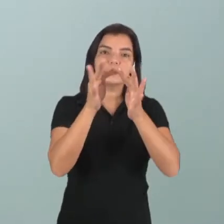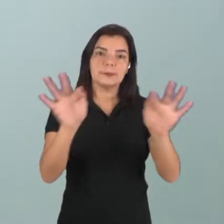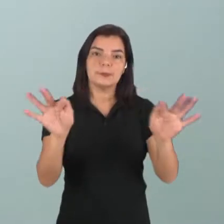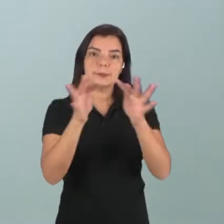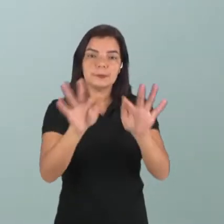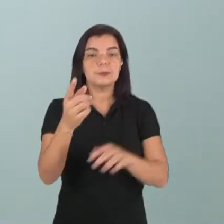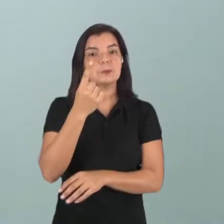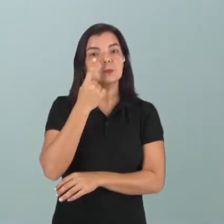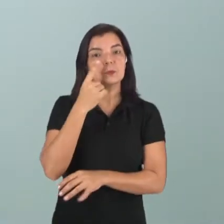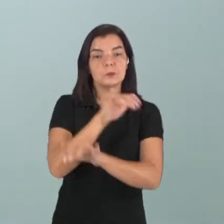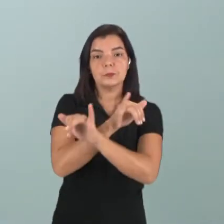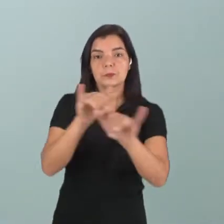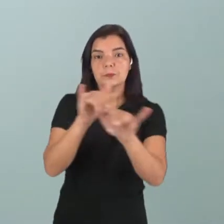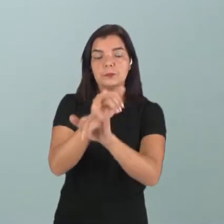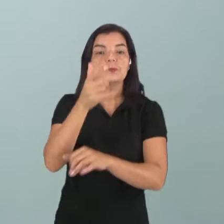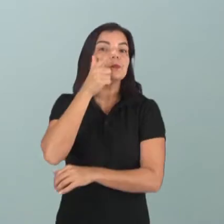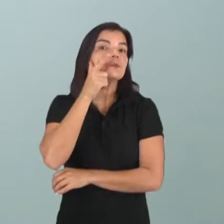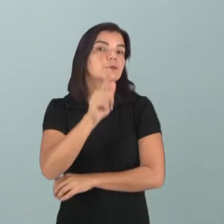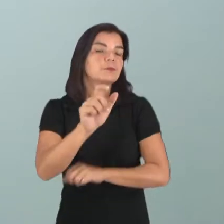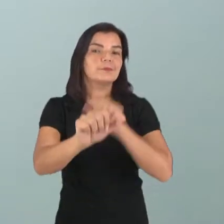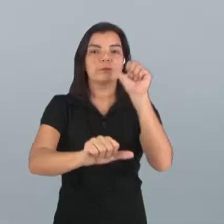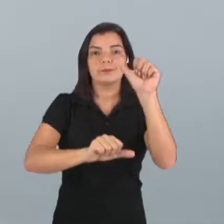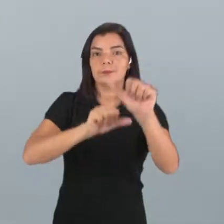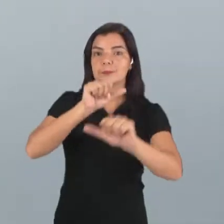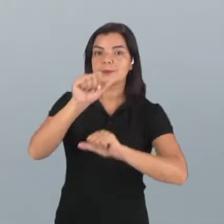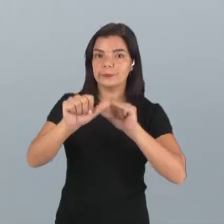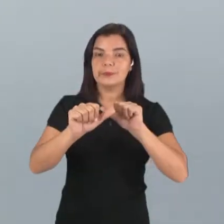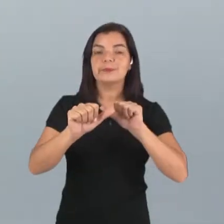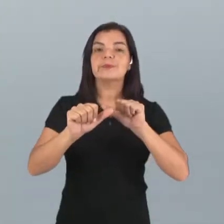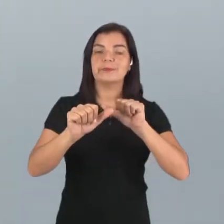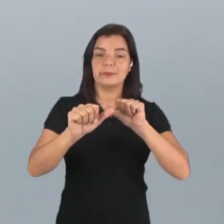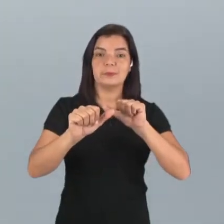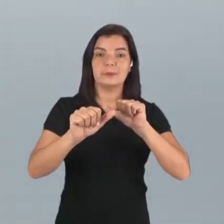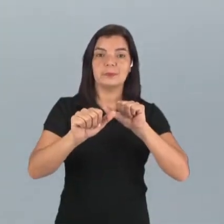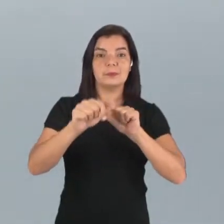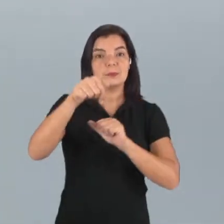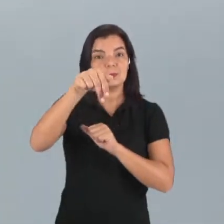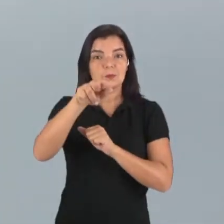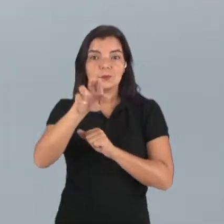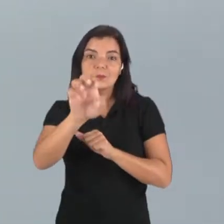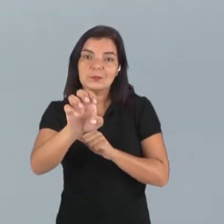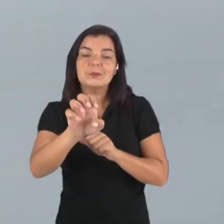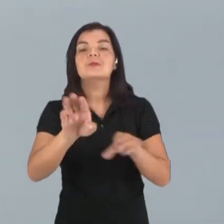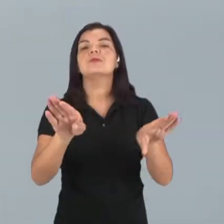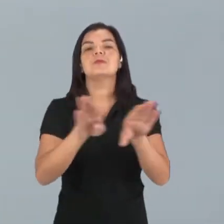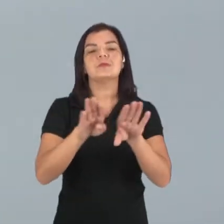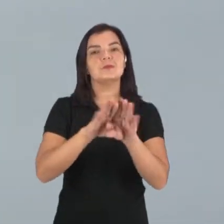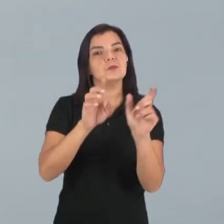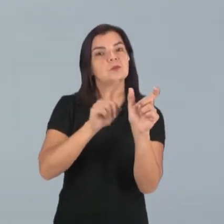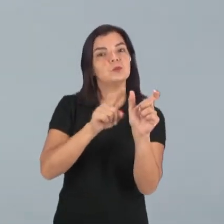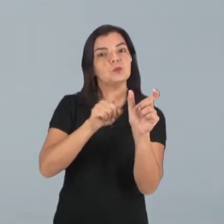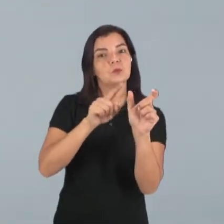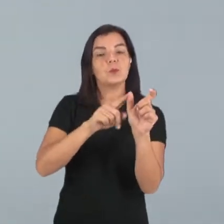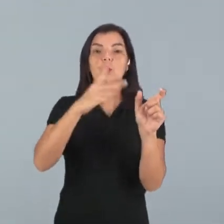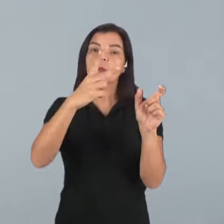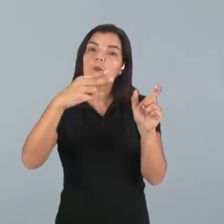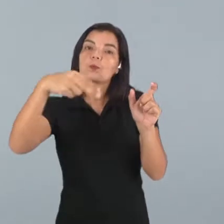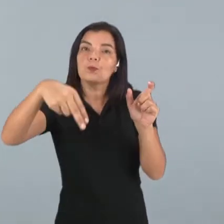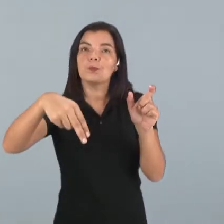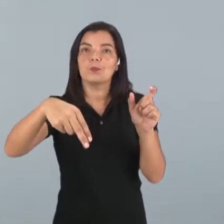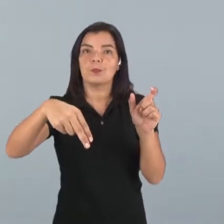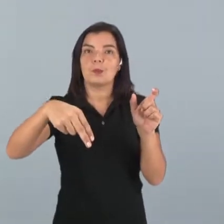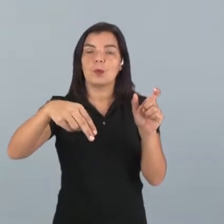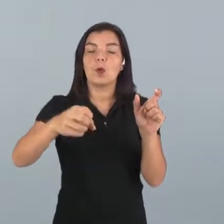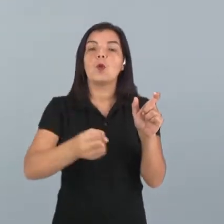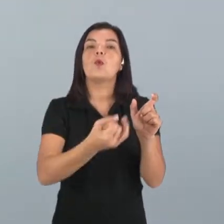nós estamos vendo do anúncio, nós conseguimos trocar, né, aí a partícula que por um pronome, o pronome